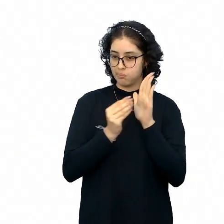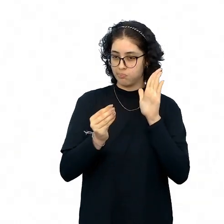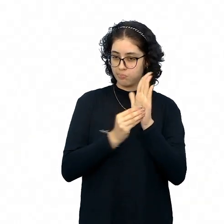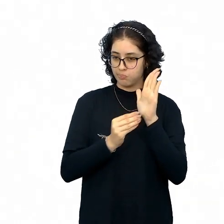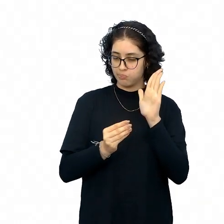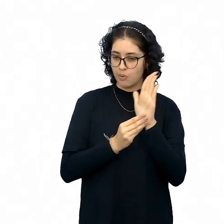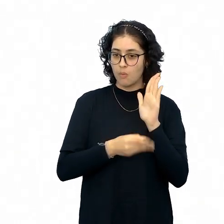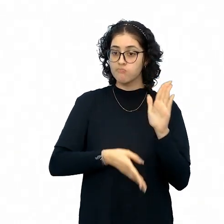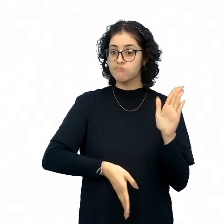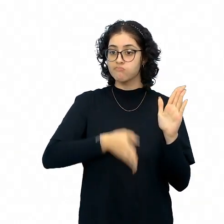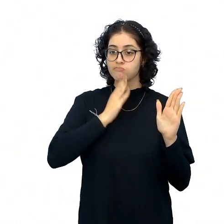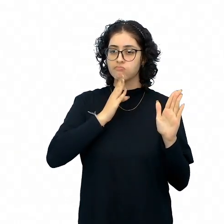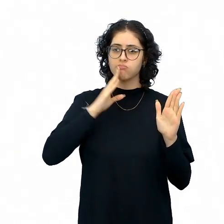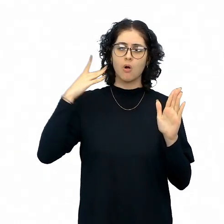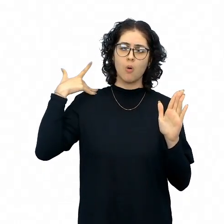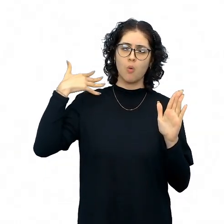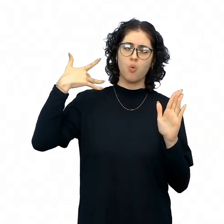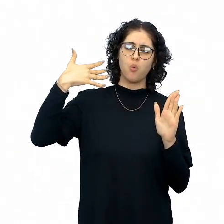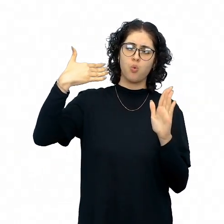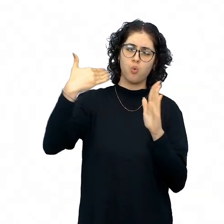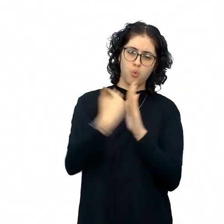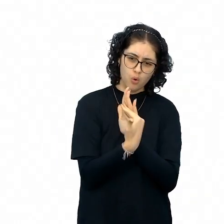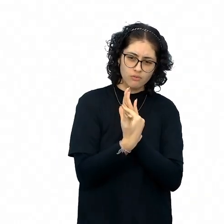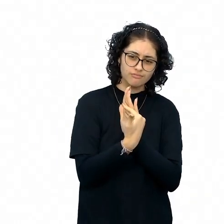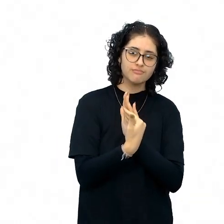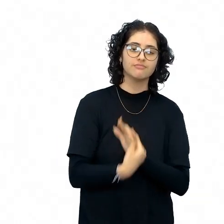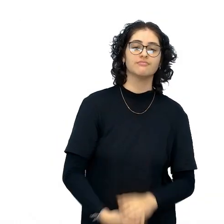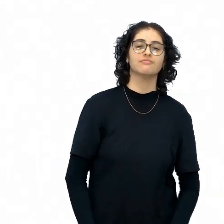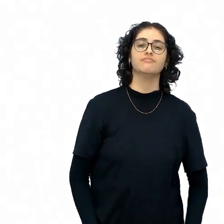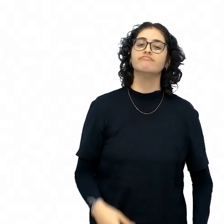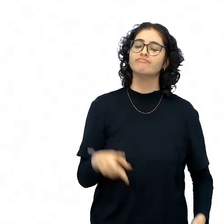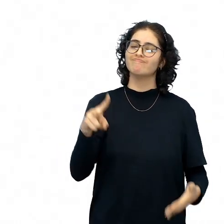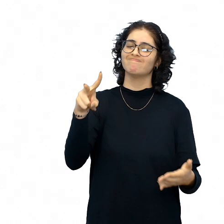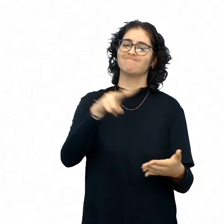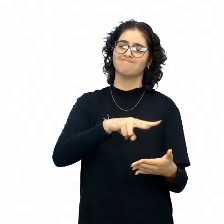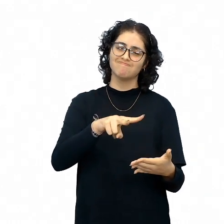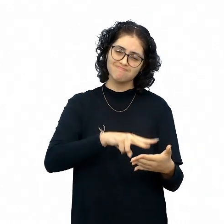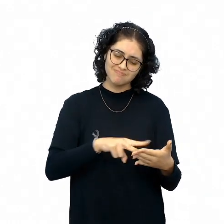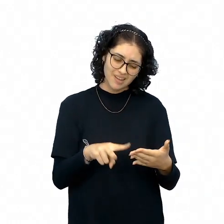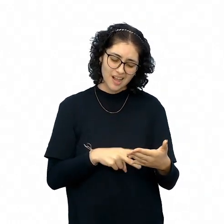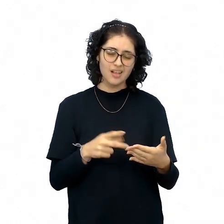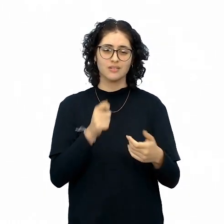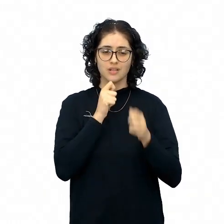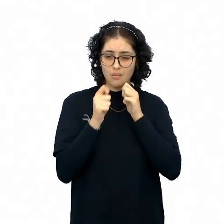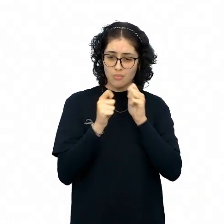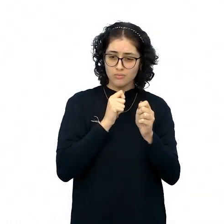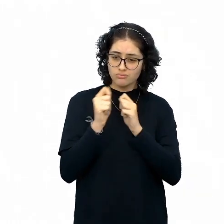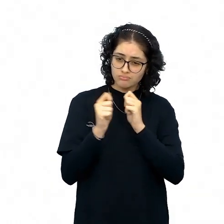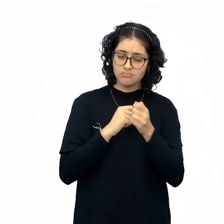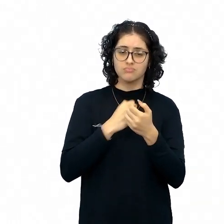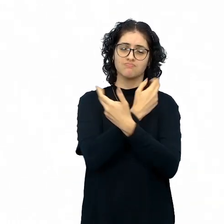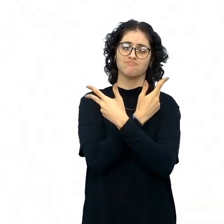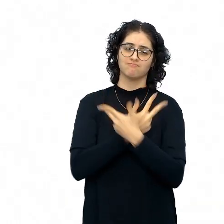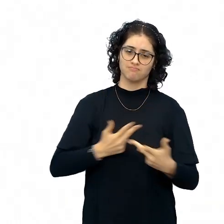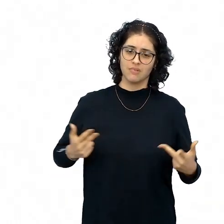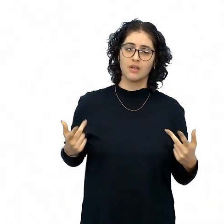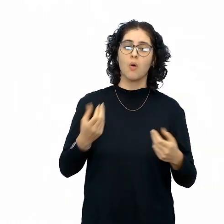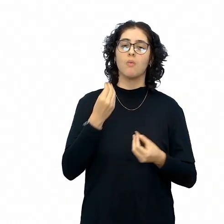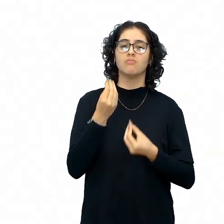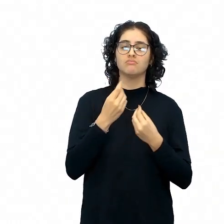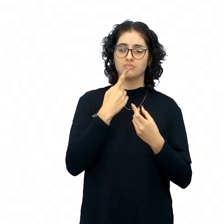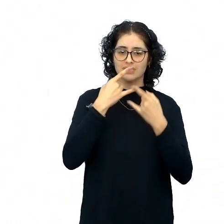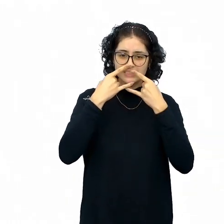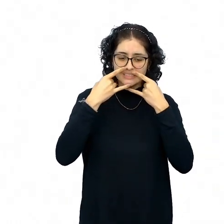que ele foi construindo desde o início da sequência, lendo a reportagem, não é? Acerca do descarte incorreto